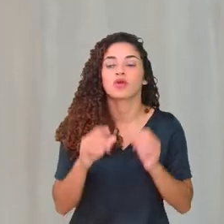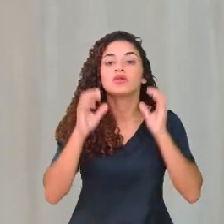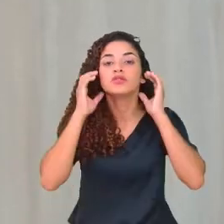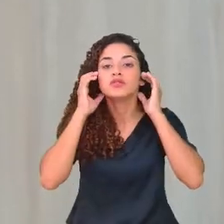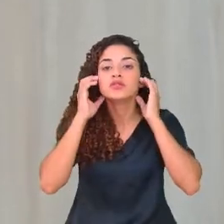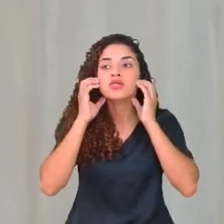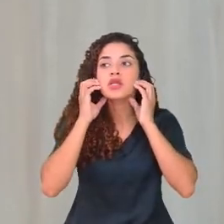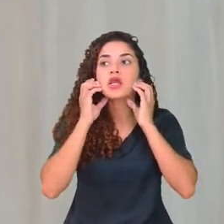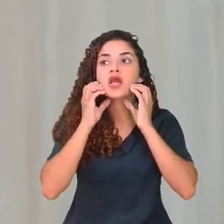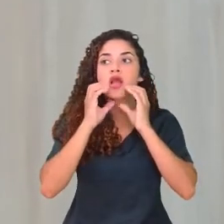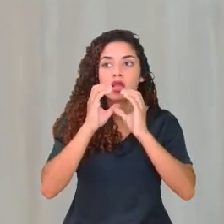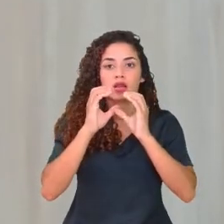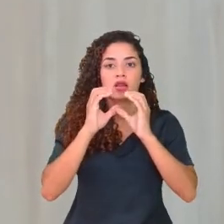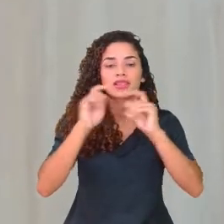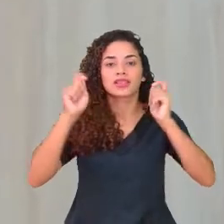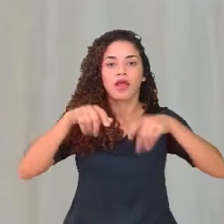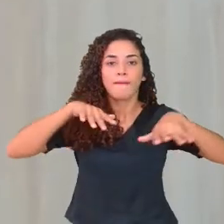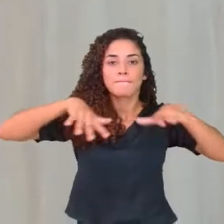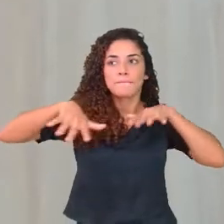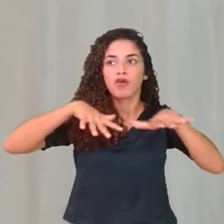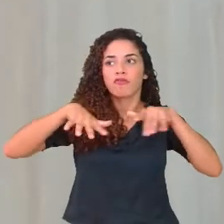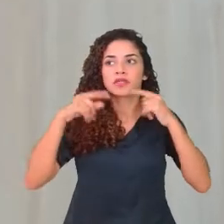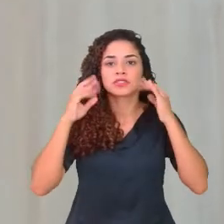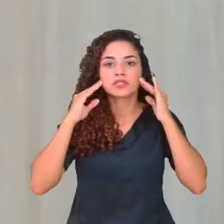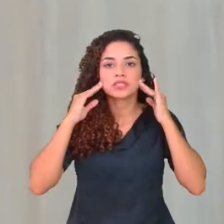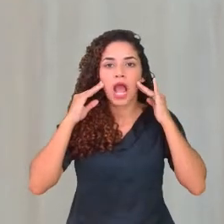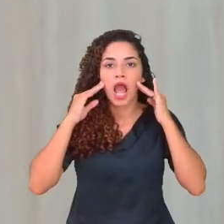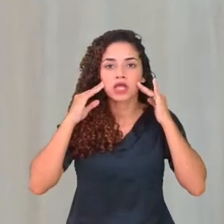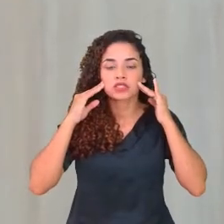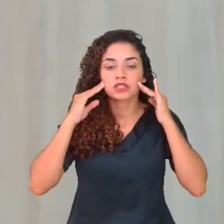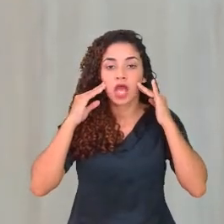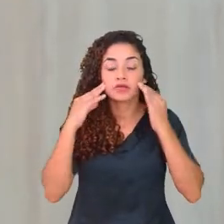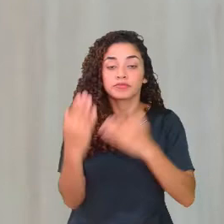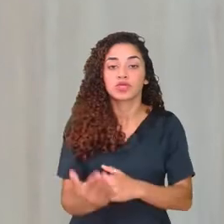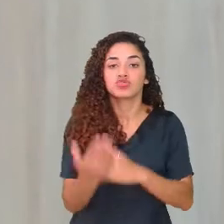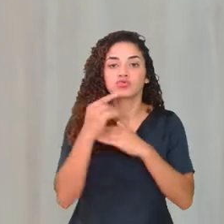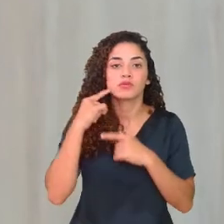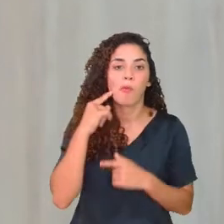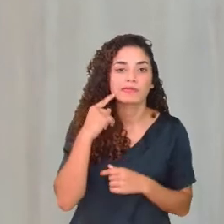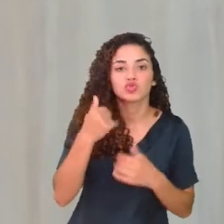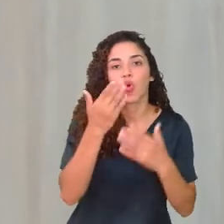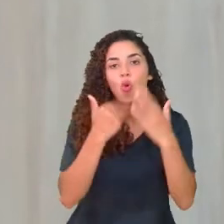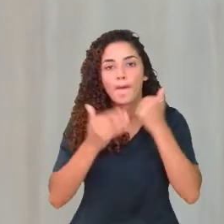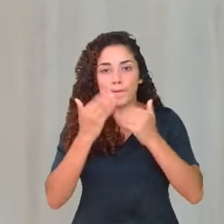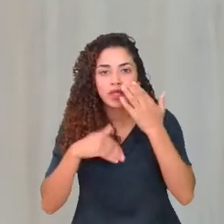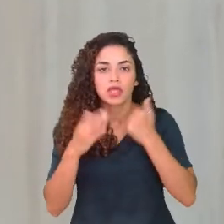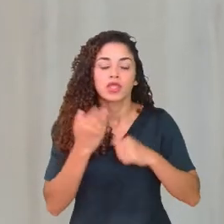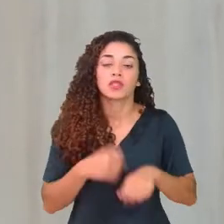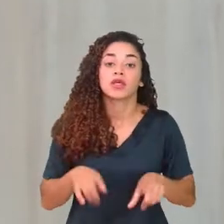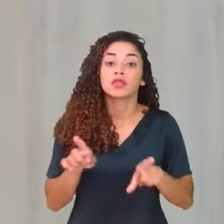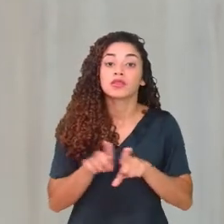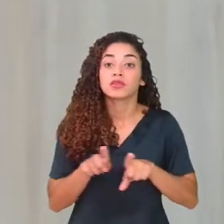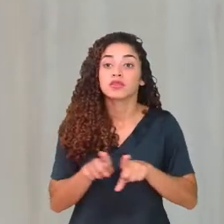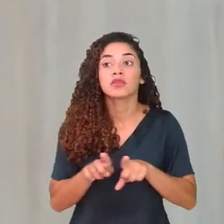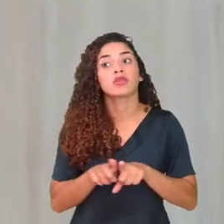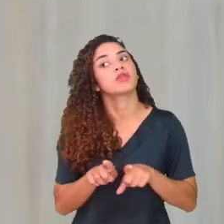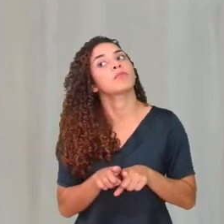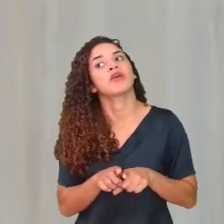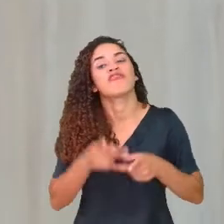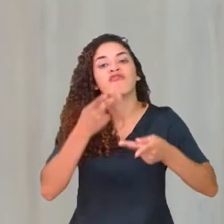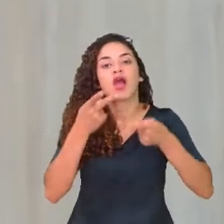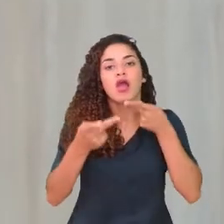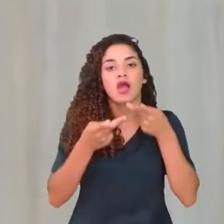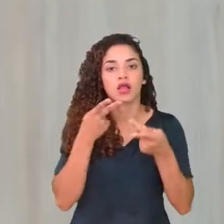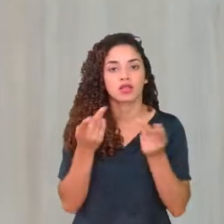o único osso móvel da cabeça, que vai ajudar tanto na mastigação, como também na questão aí da